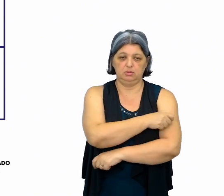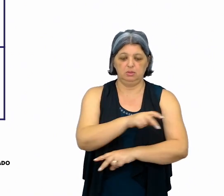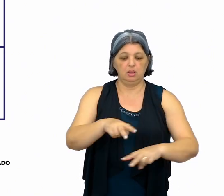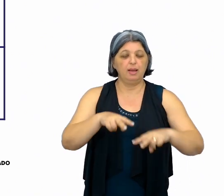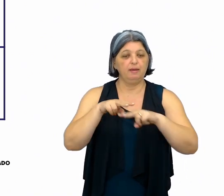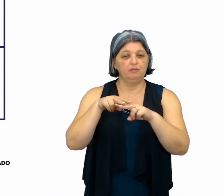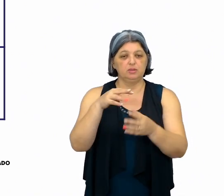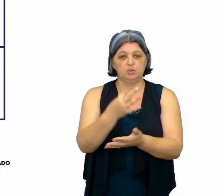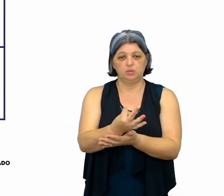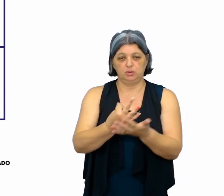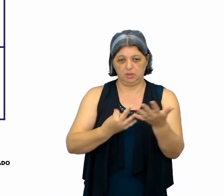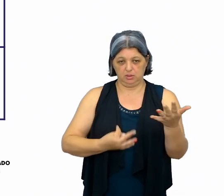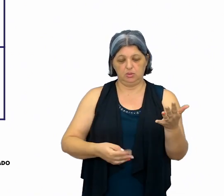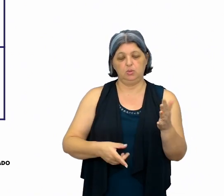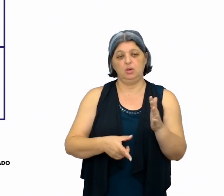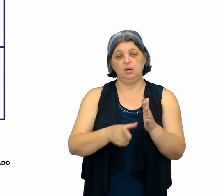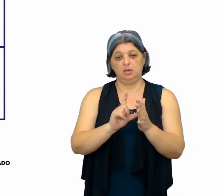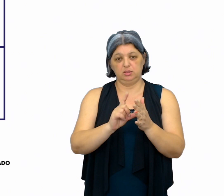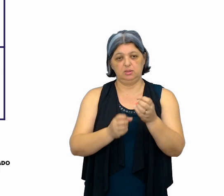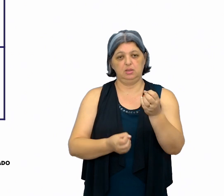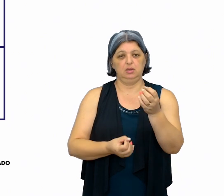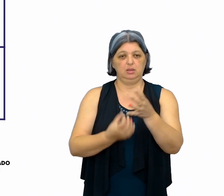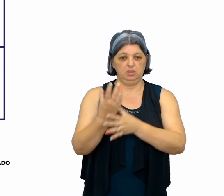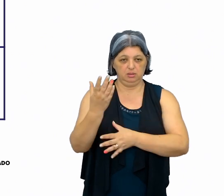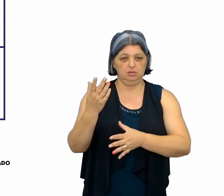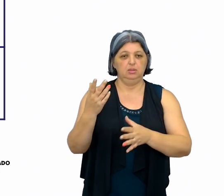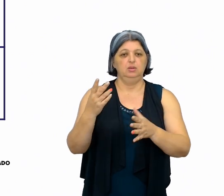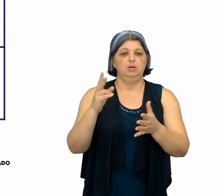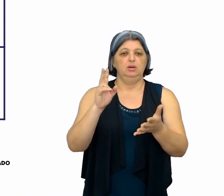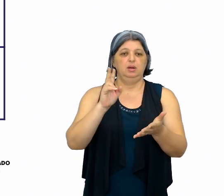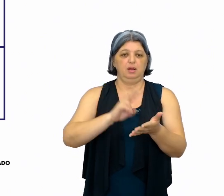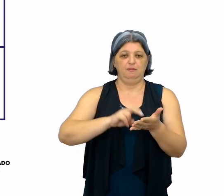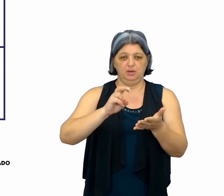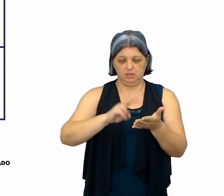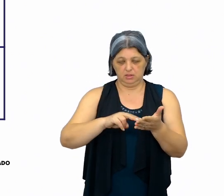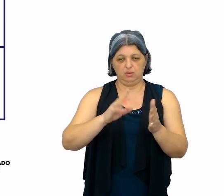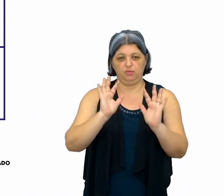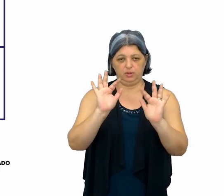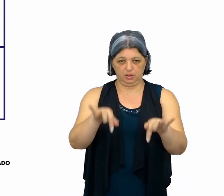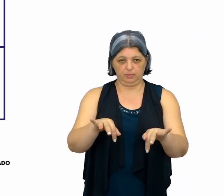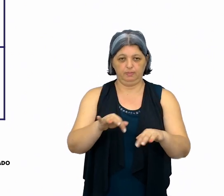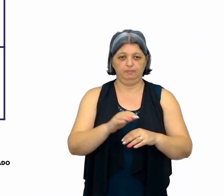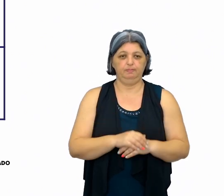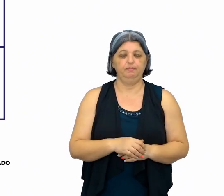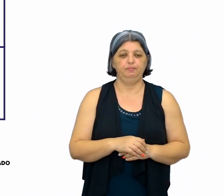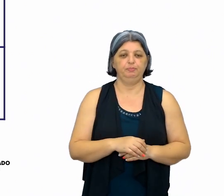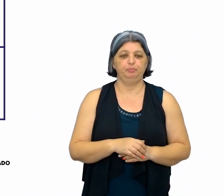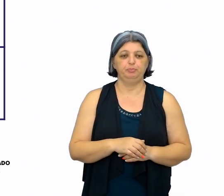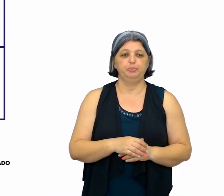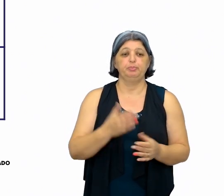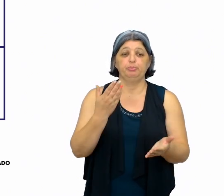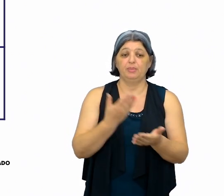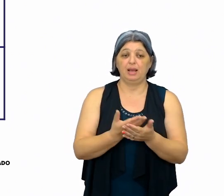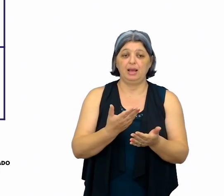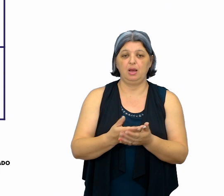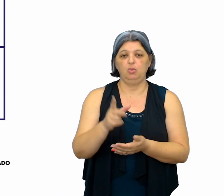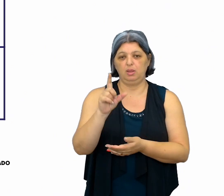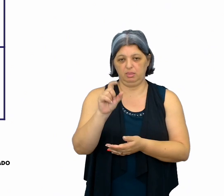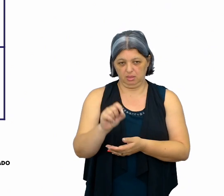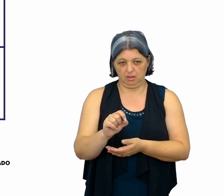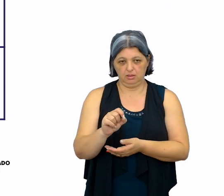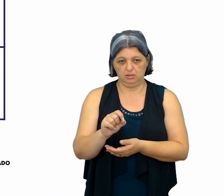do texto antes de produzirem a versão final. A aula 10, quero destacar,